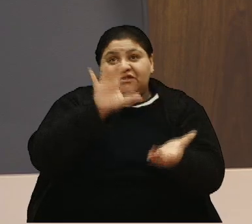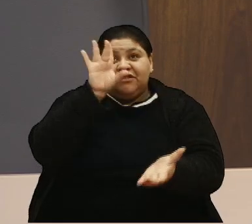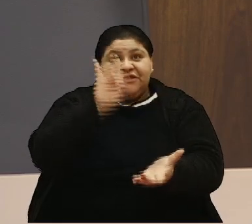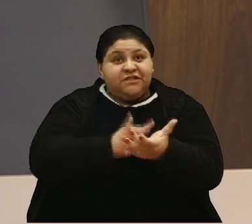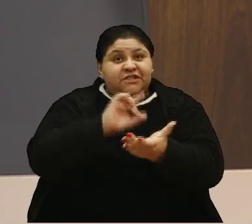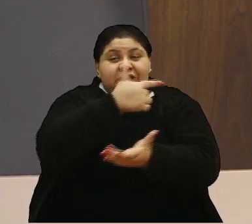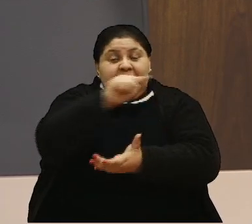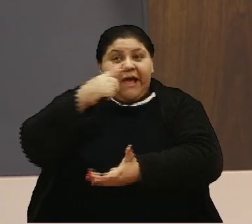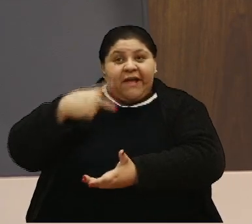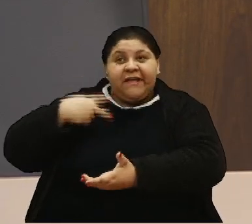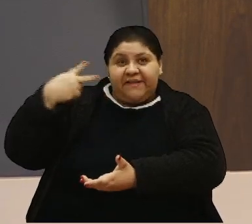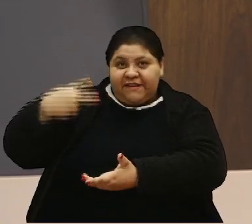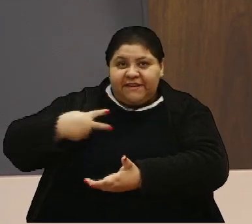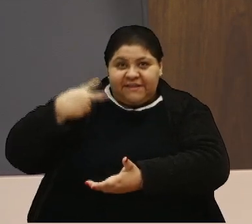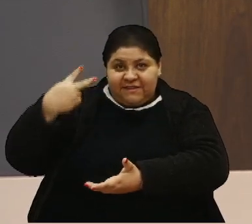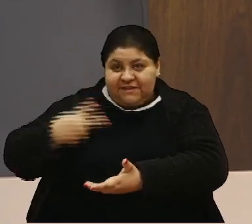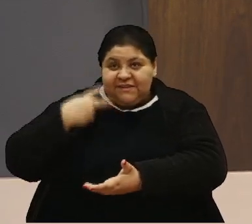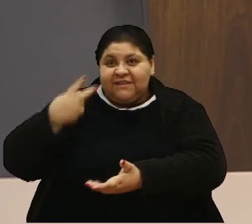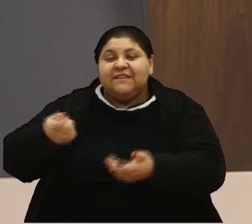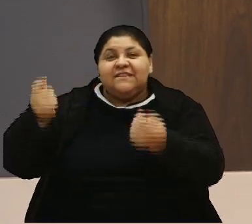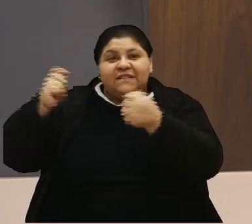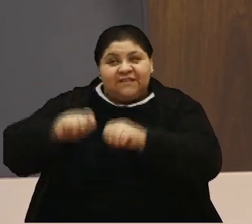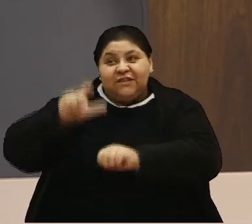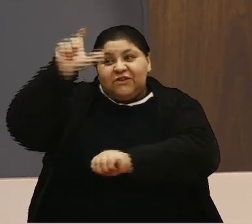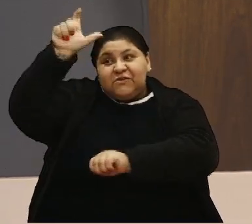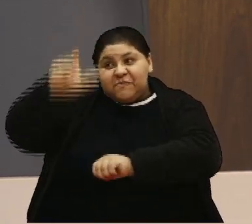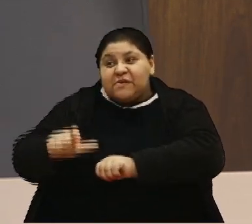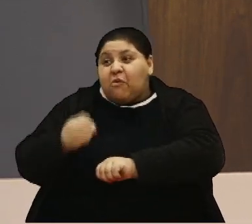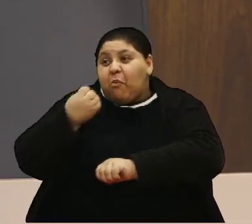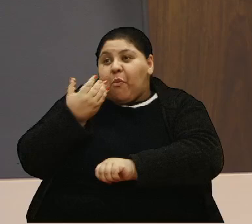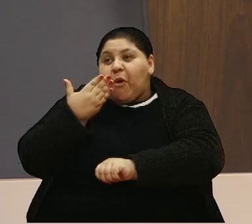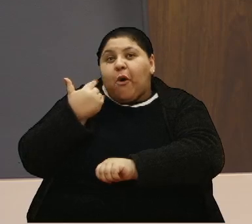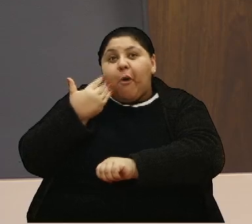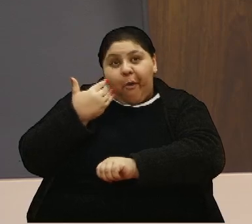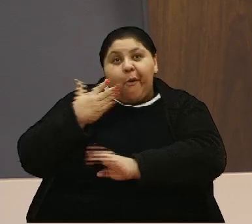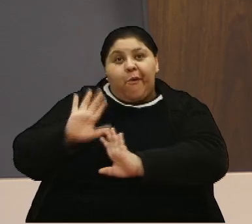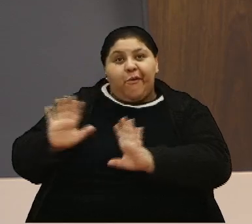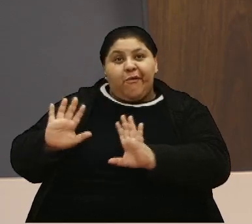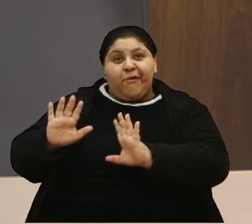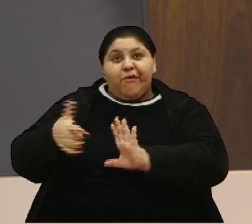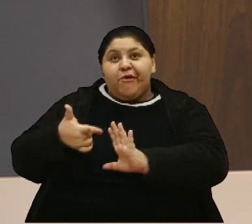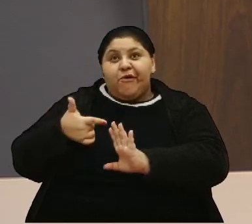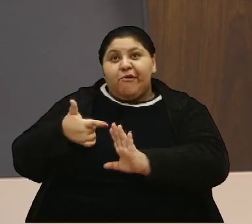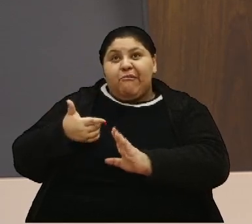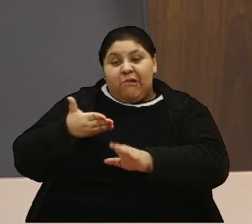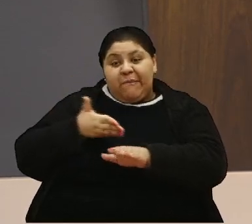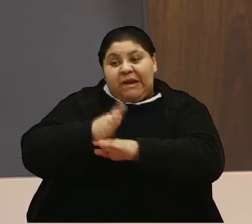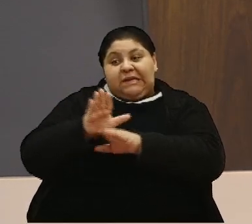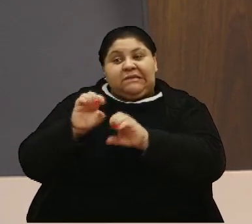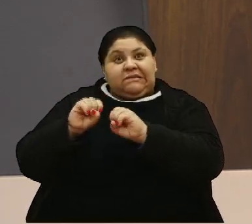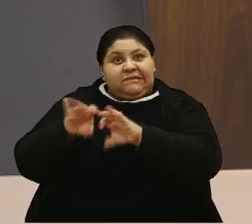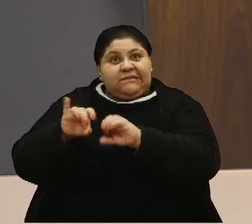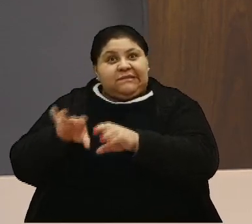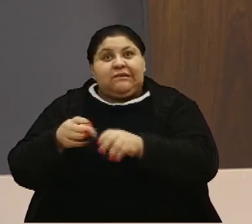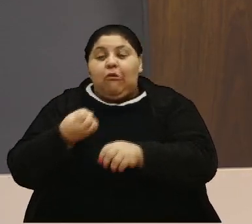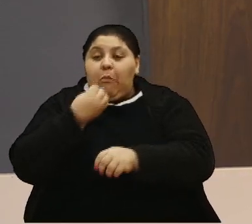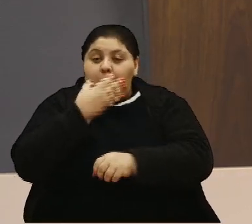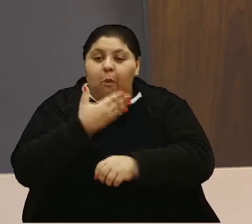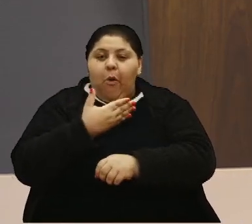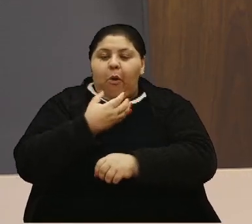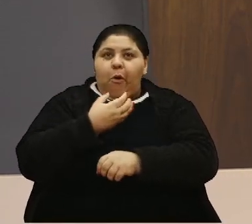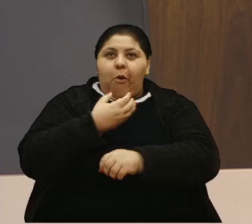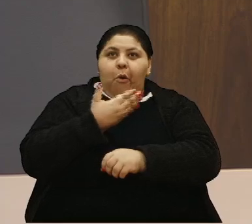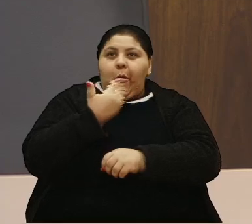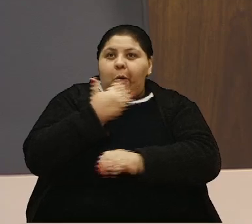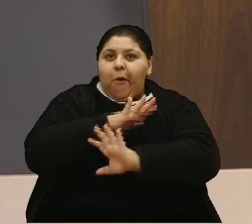outras políticas públicas que necessitam de uma pessoa bem alimentada para estar inserida na educação, necessita de uma boa alimentação para